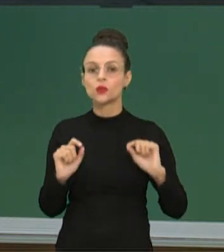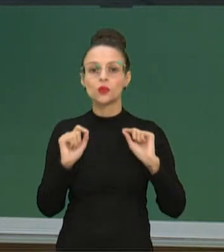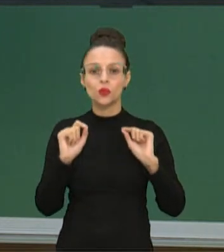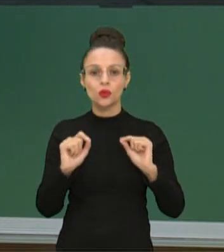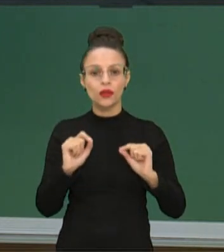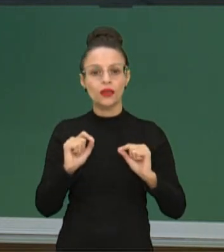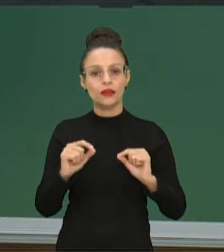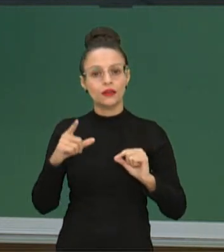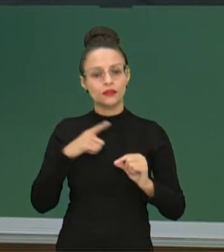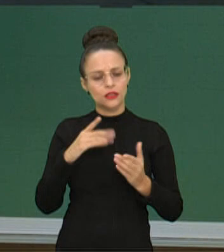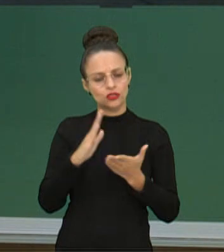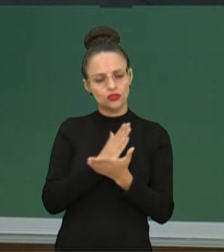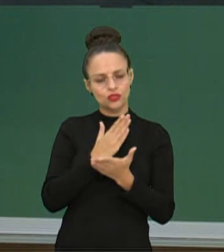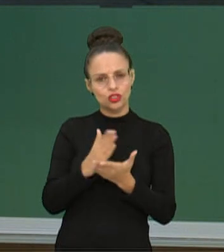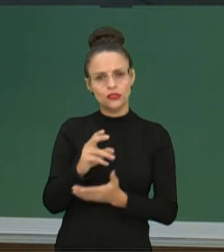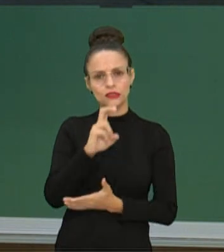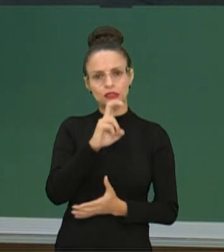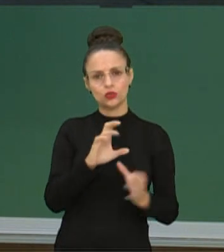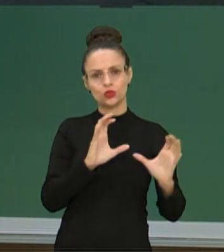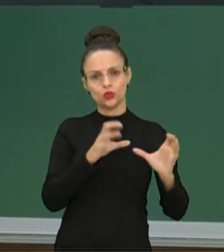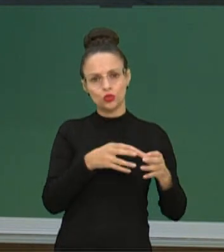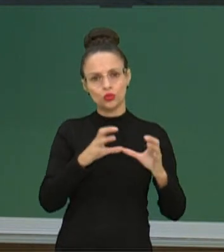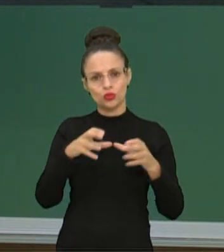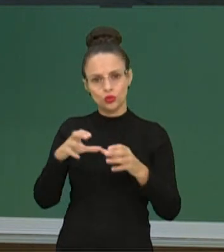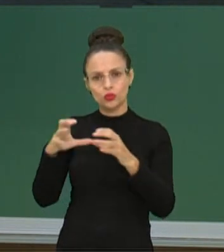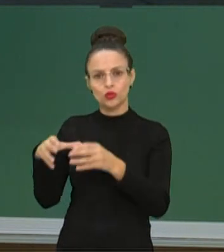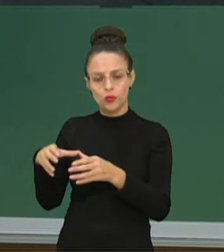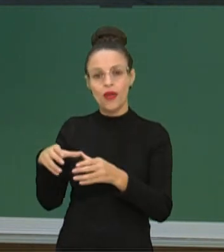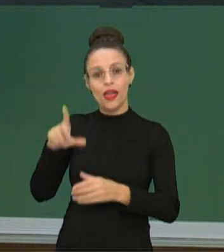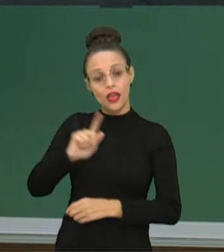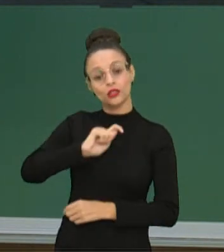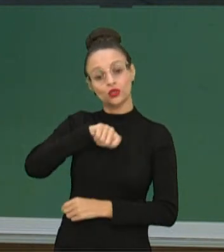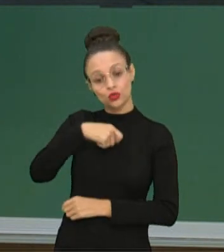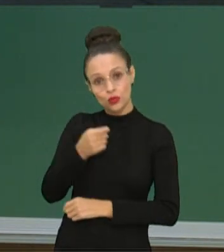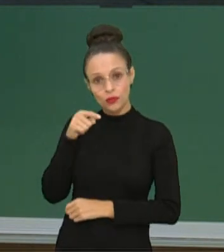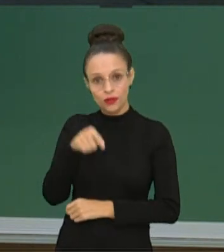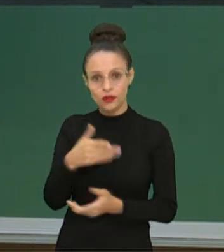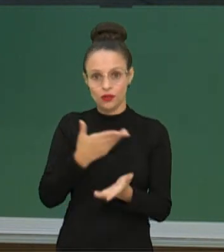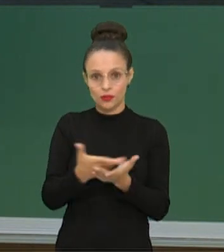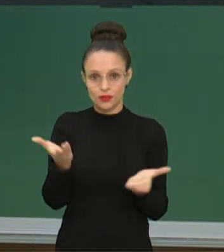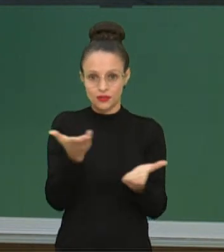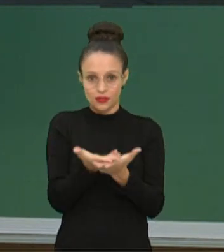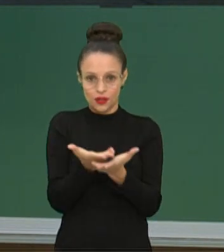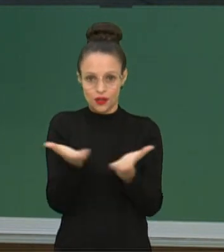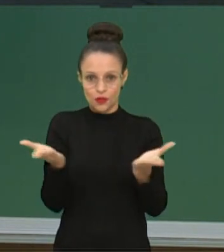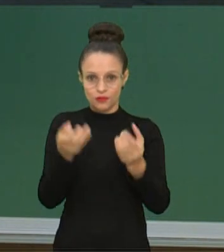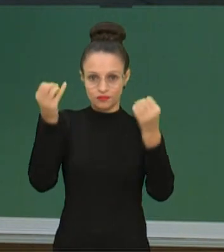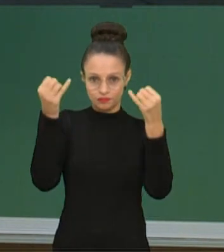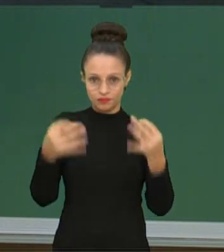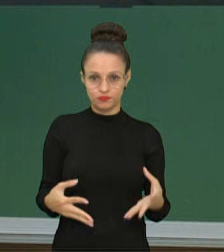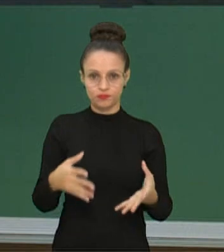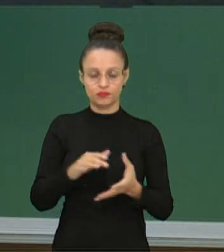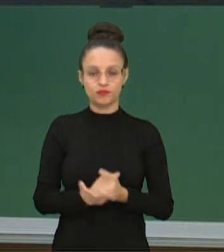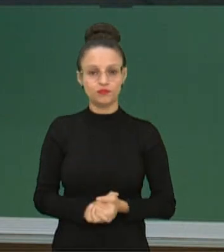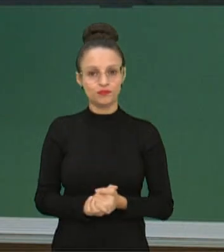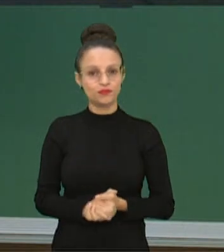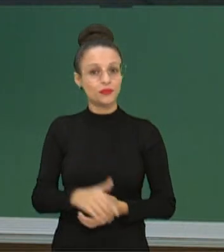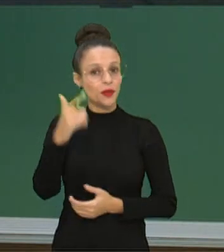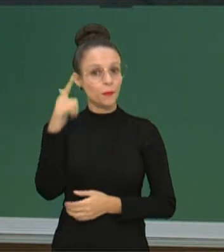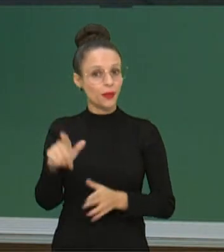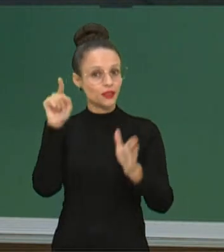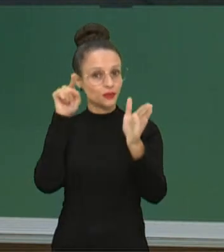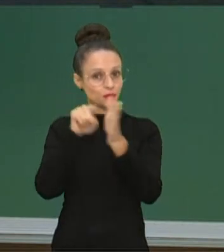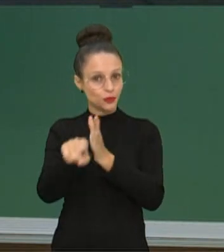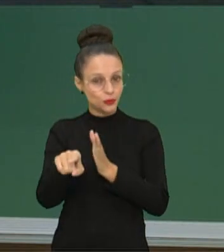em 5 grupos. E é justamente sobre eles que nós vamos começar nessa aula a trabalhar. Mas temos mais um